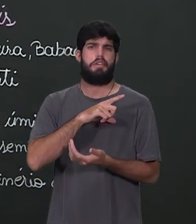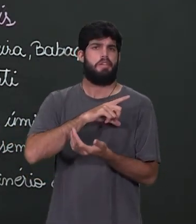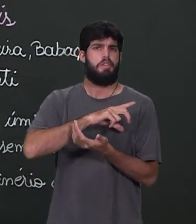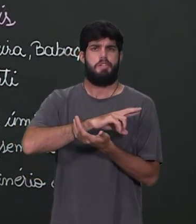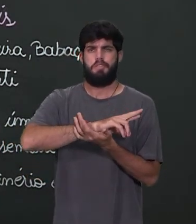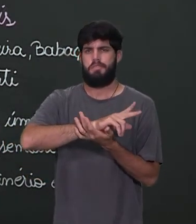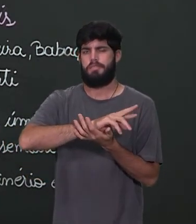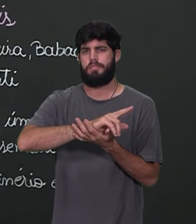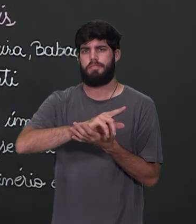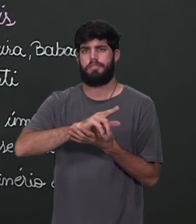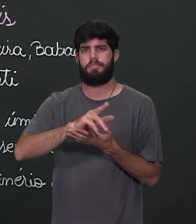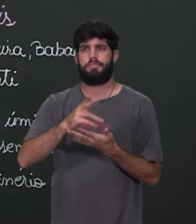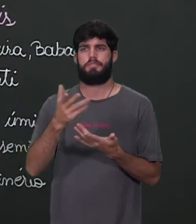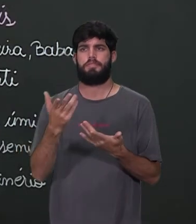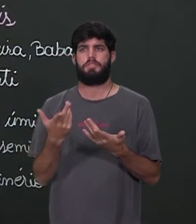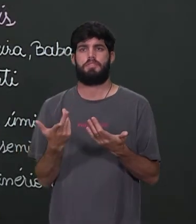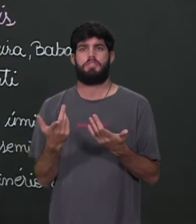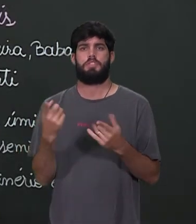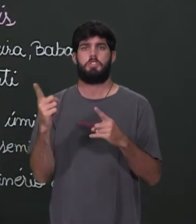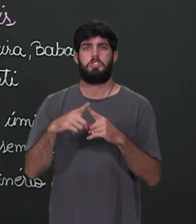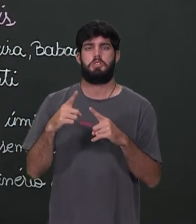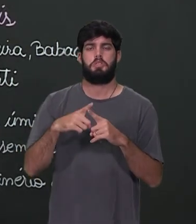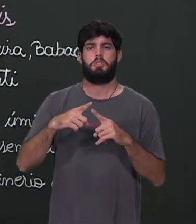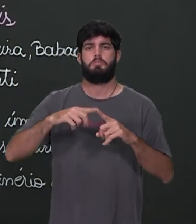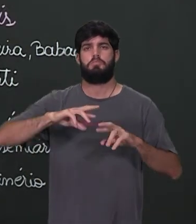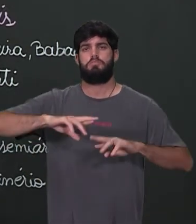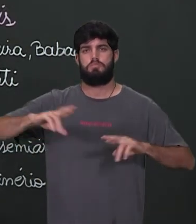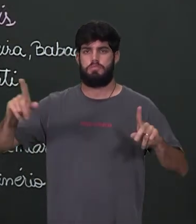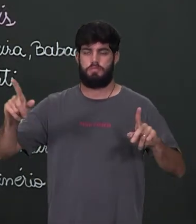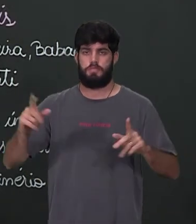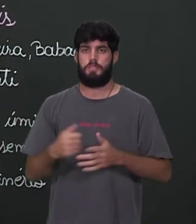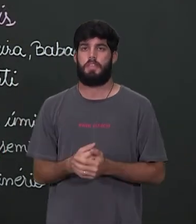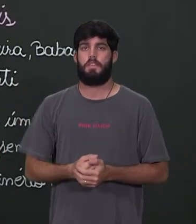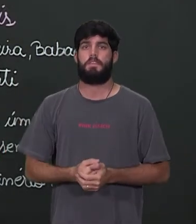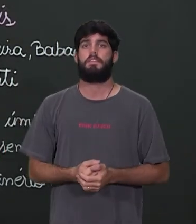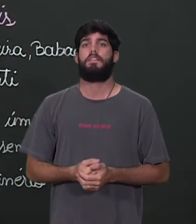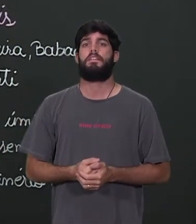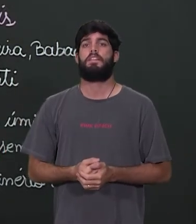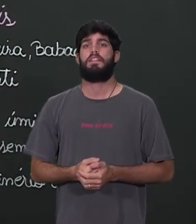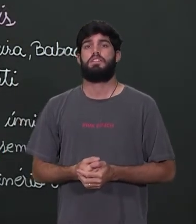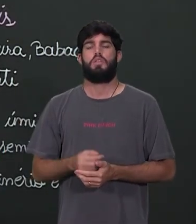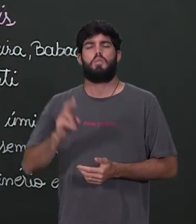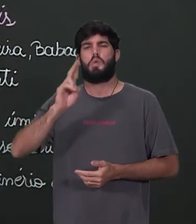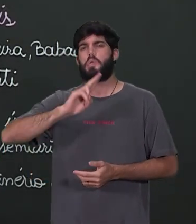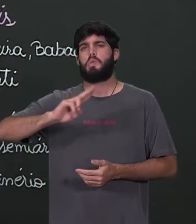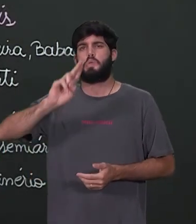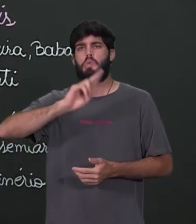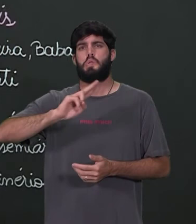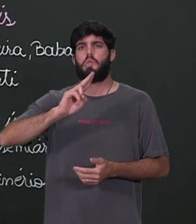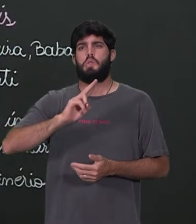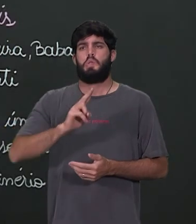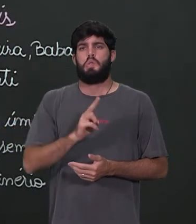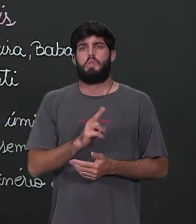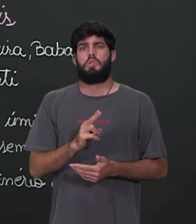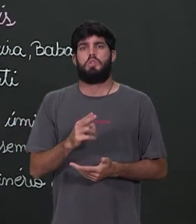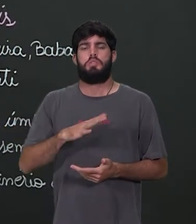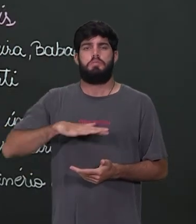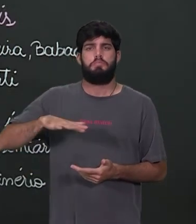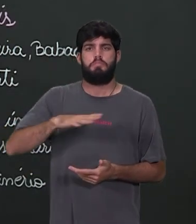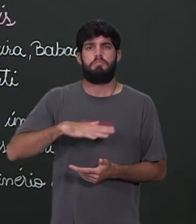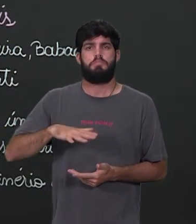o buriti, a carnaúba, de onde se tiram diferentes óleos, utilizados nos mais variados ambientes,